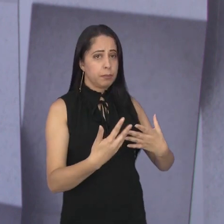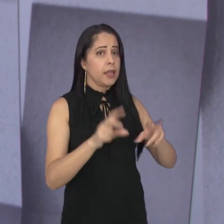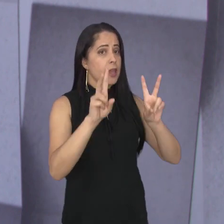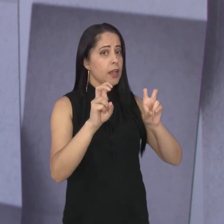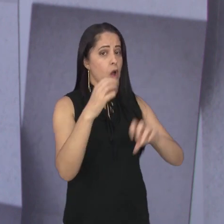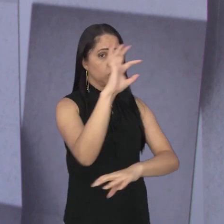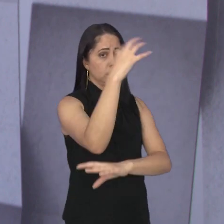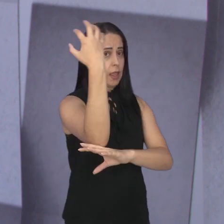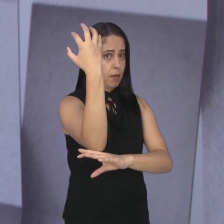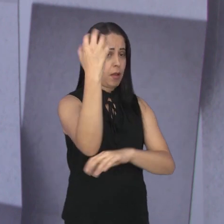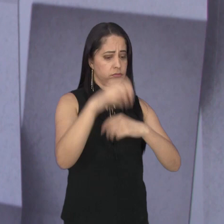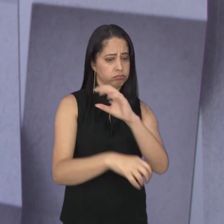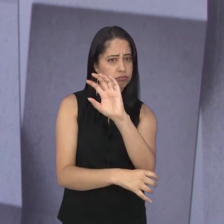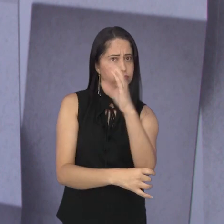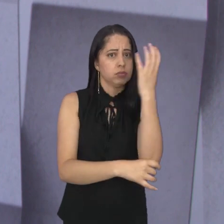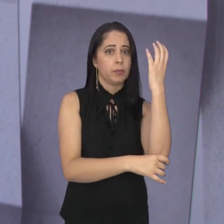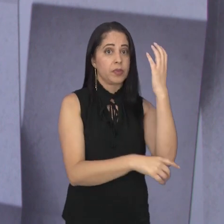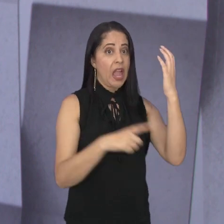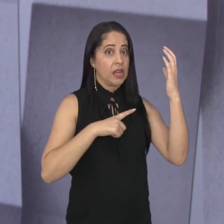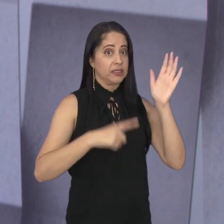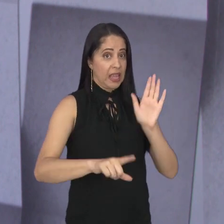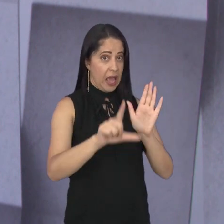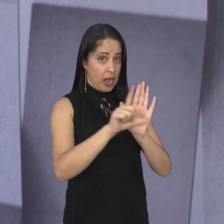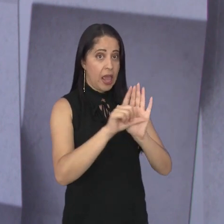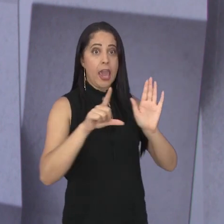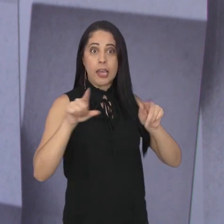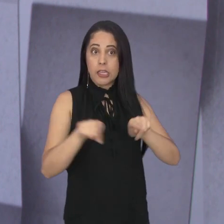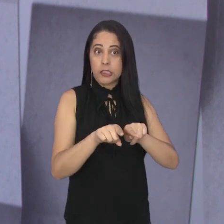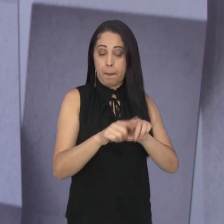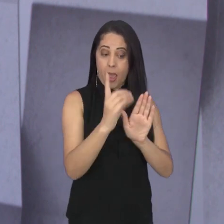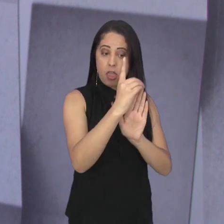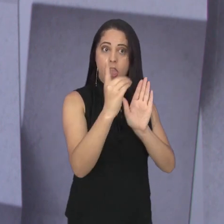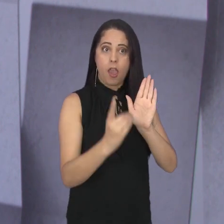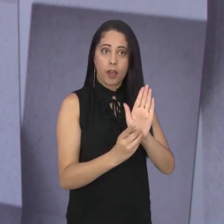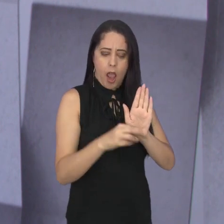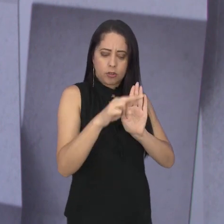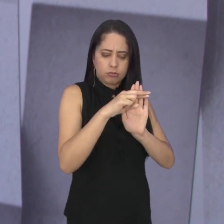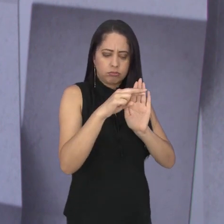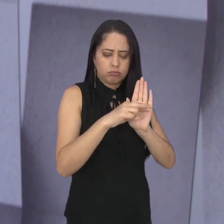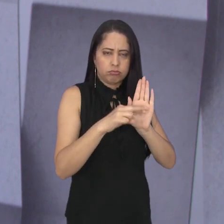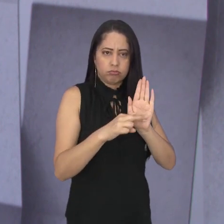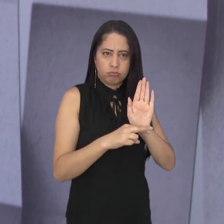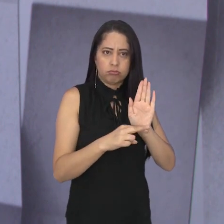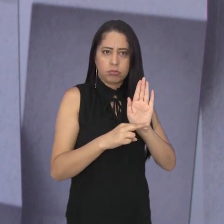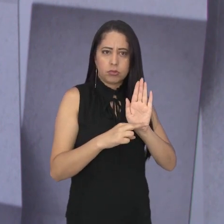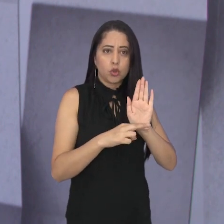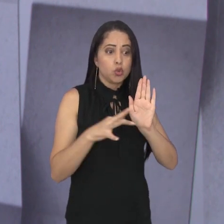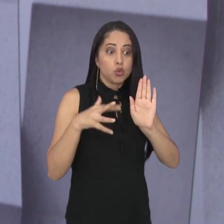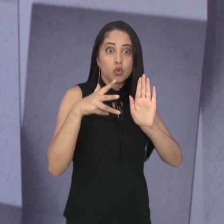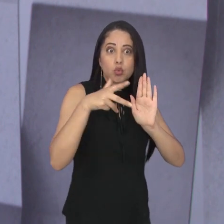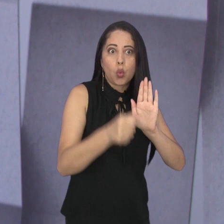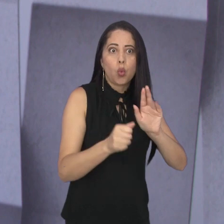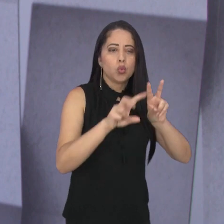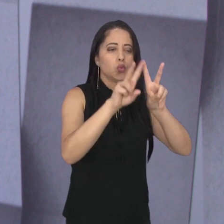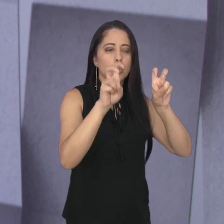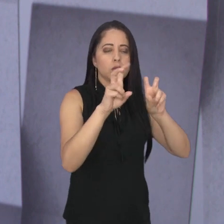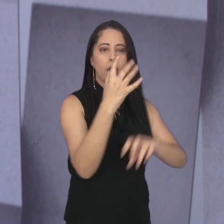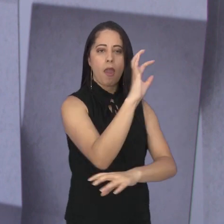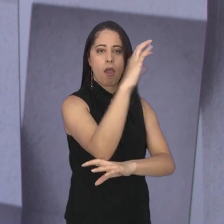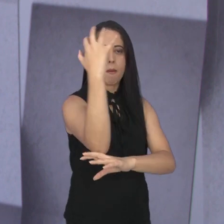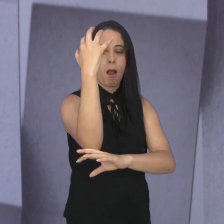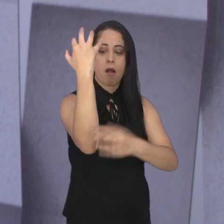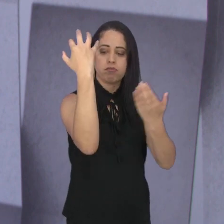da parte de árvores. Tem uma lei municipal, tem um decreto que regulamenta toda a